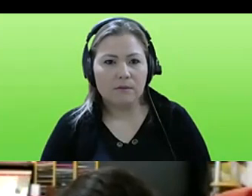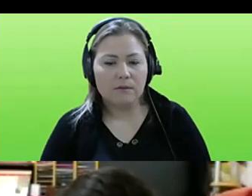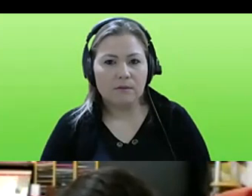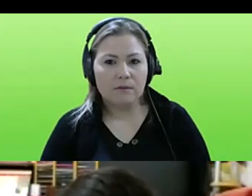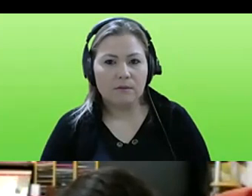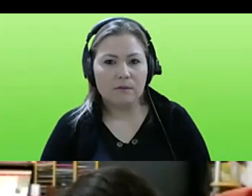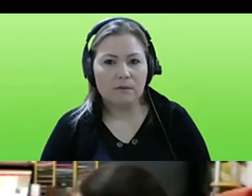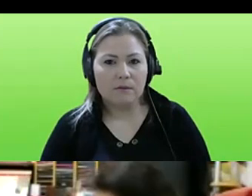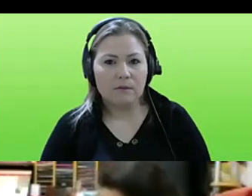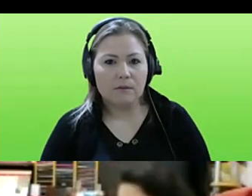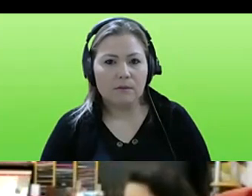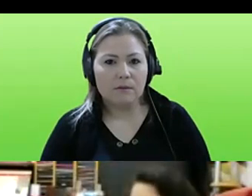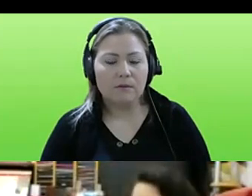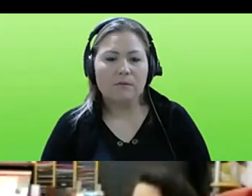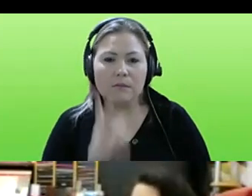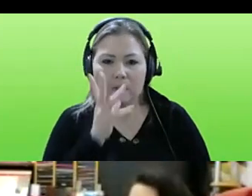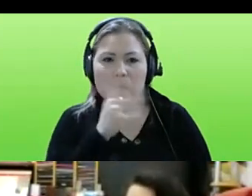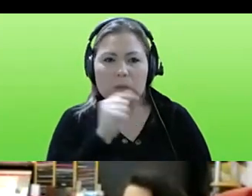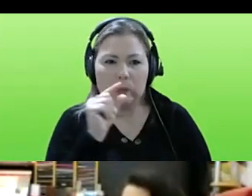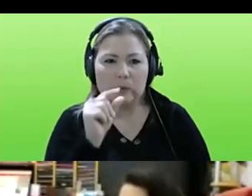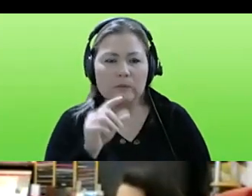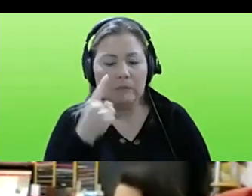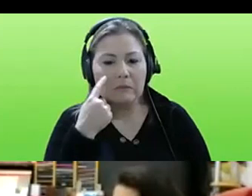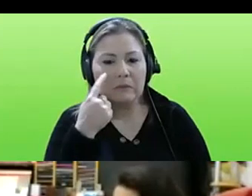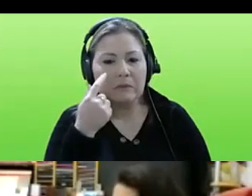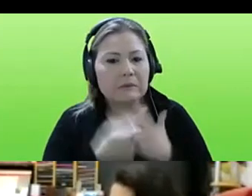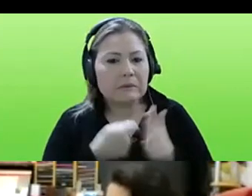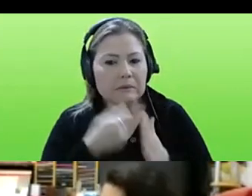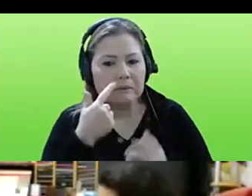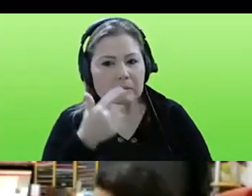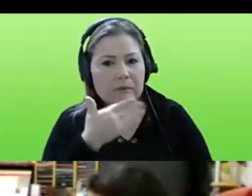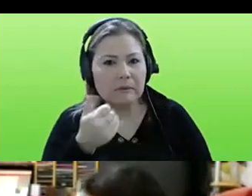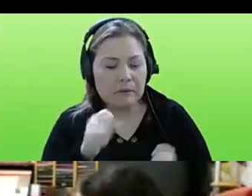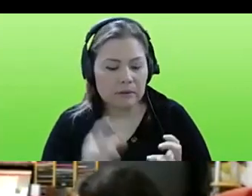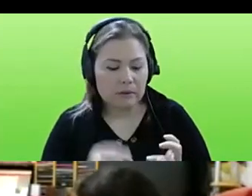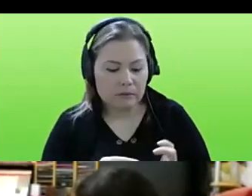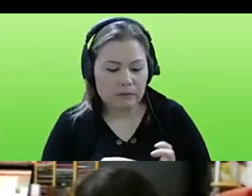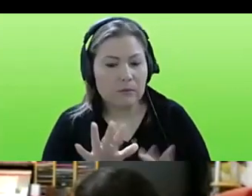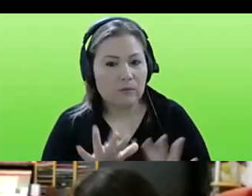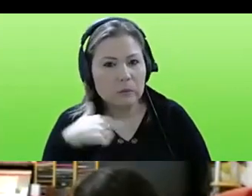vai ser um pouco lento aqui, mas vamos ver se vale a pena. Talvez eu consiga.